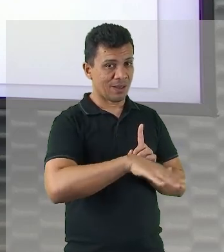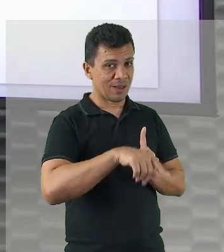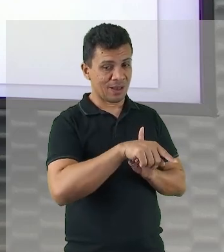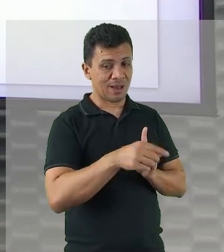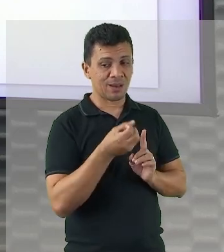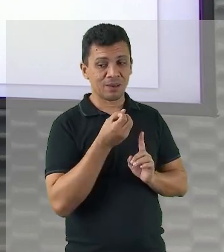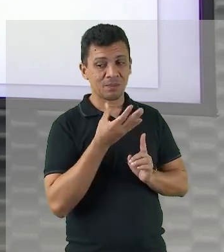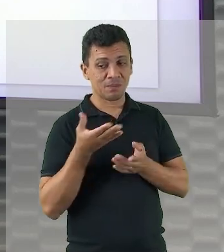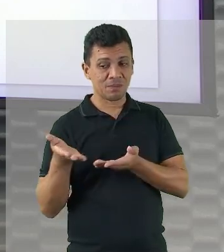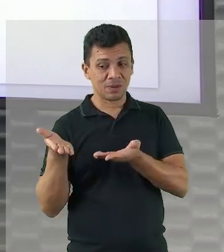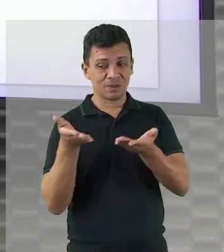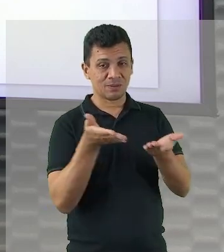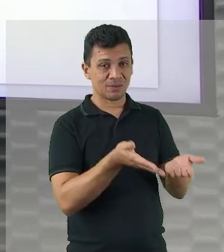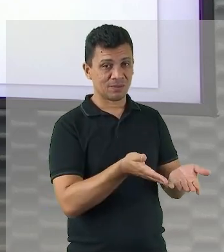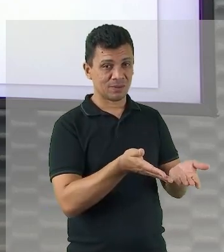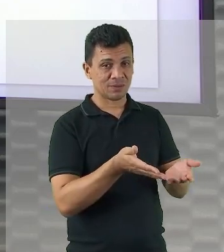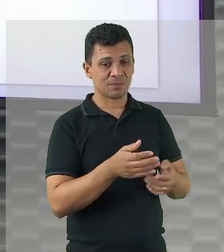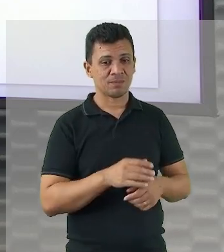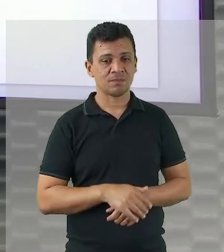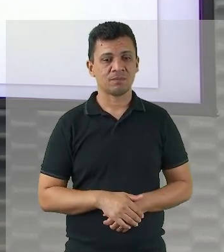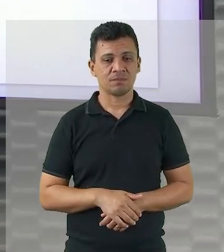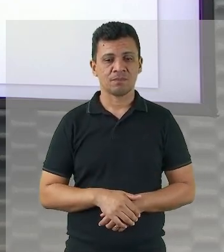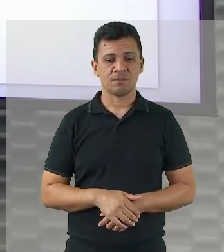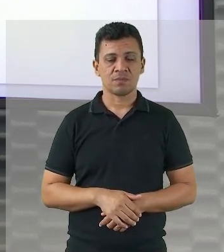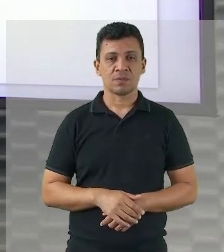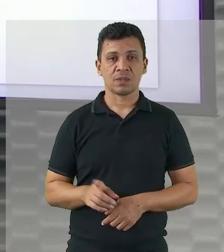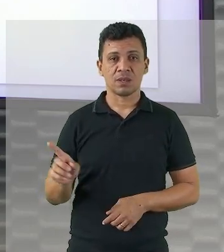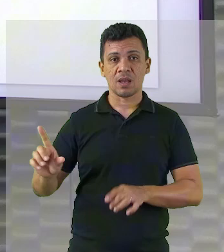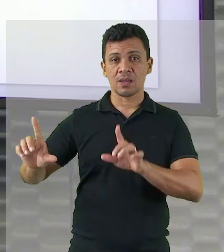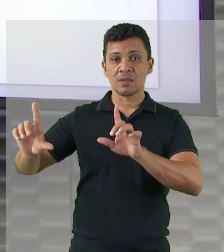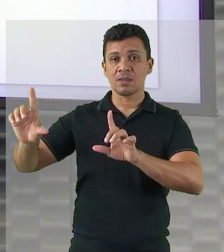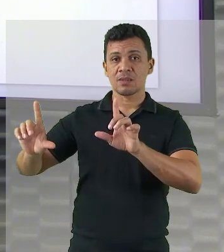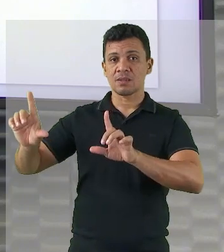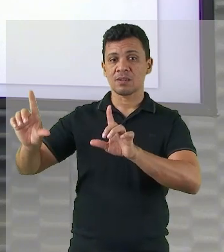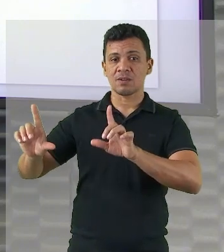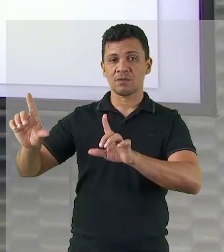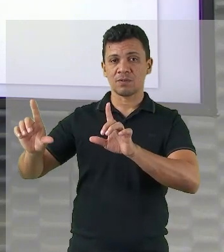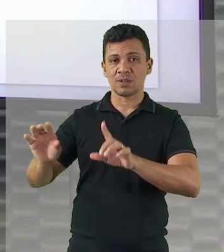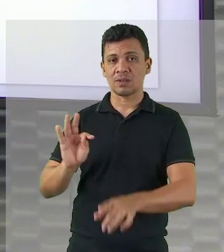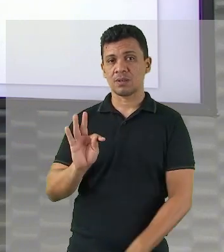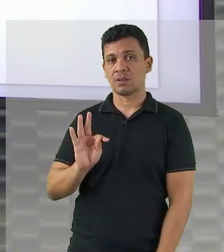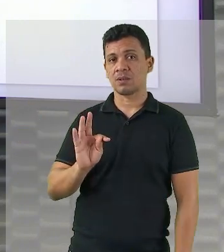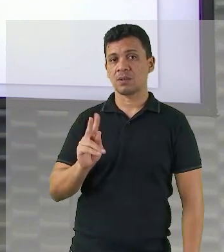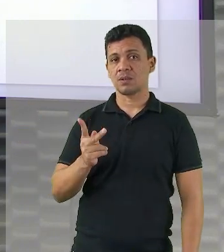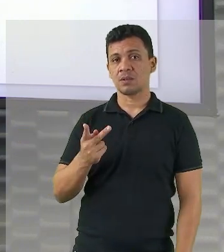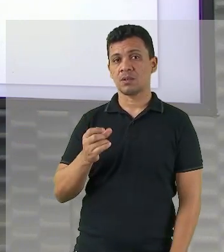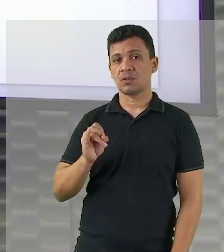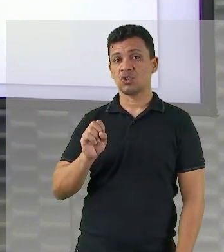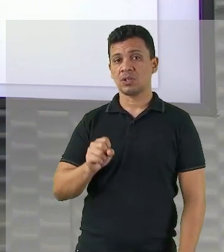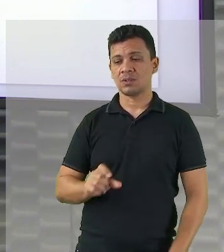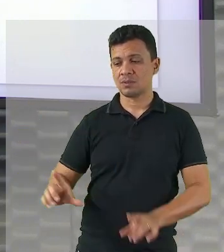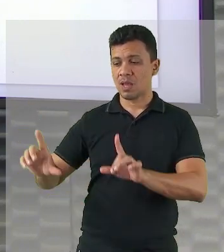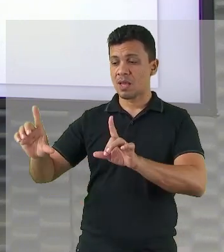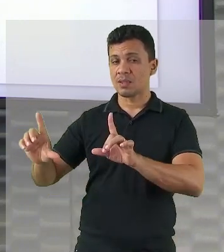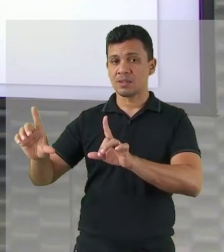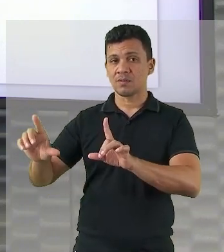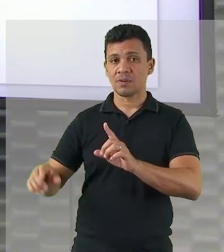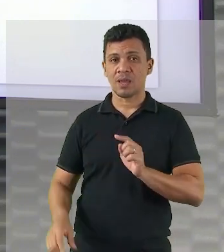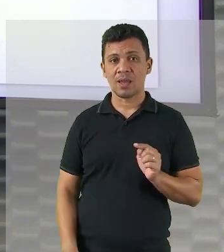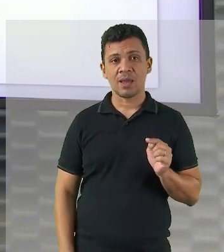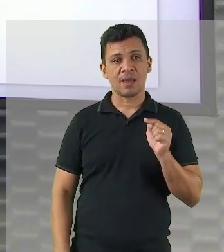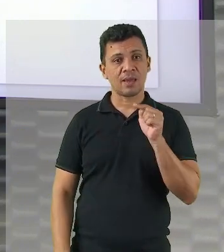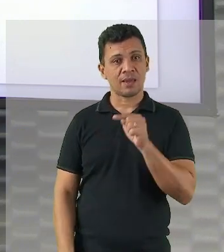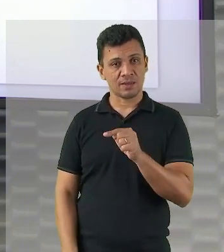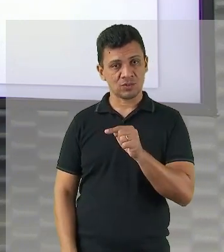vocês poderem visualizar aqui. The TV, this is the TV. Esta ou